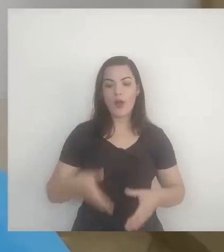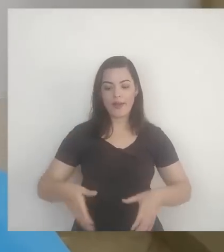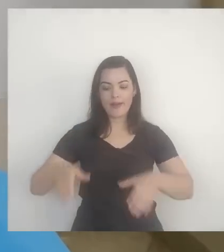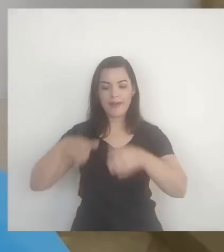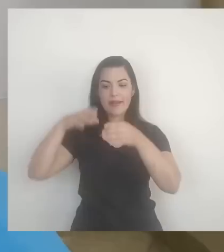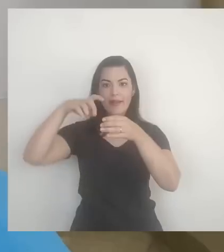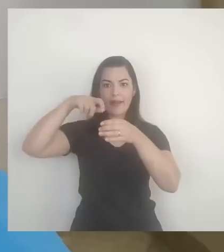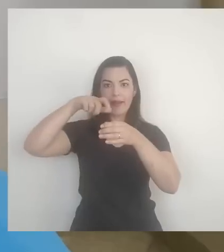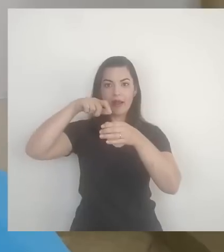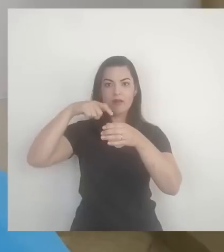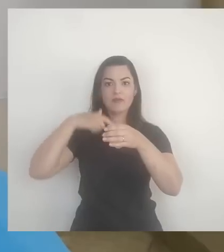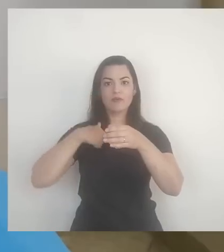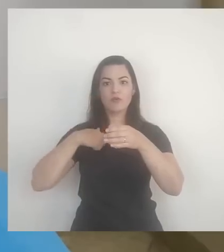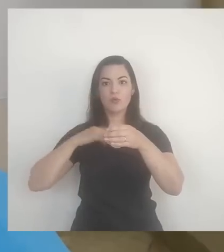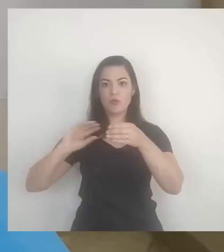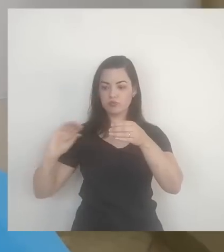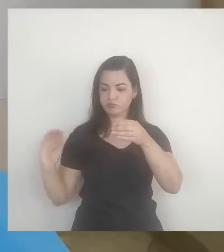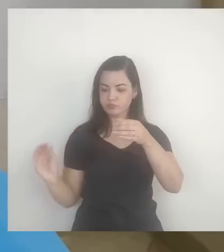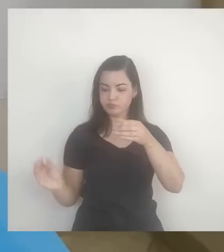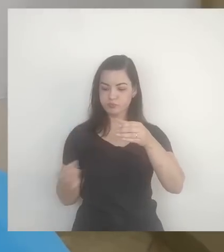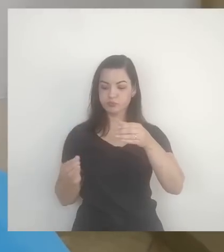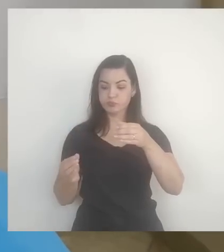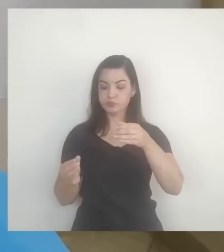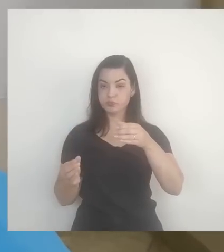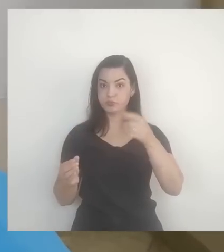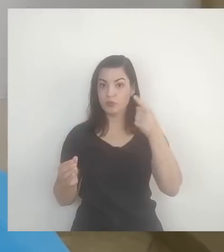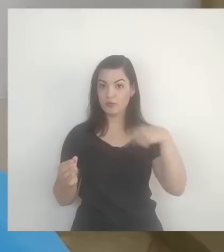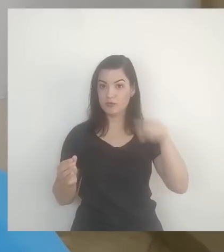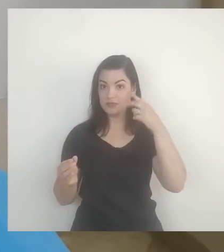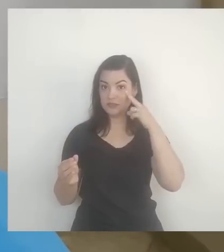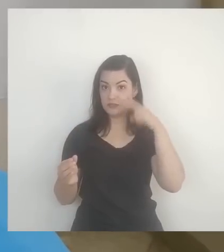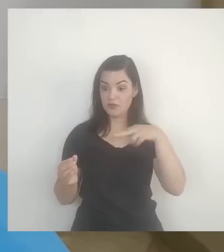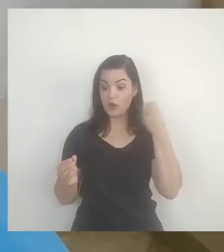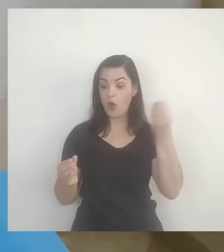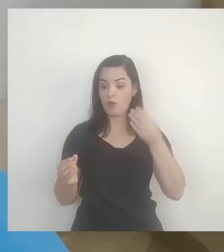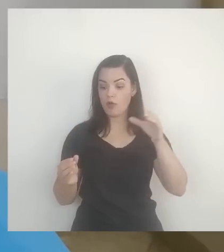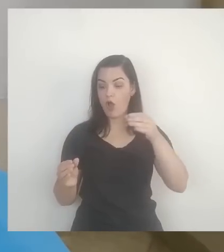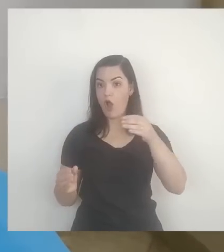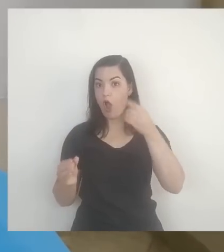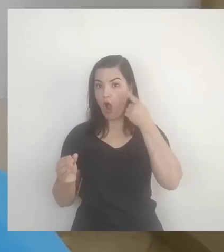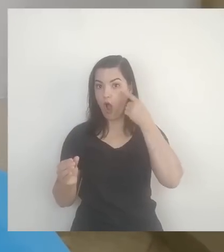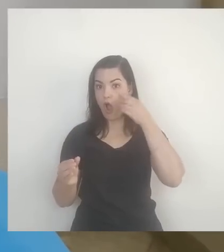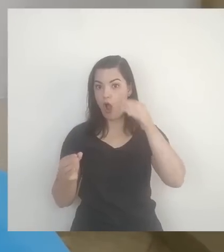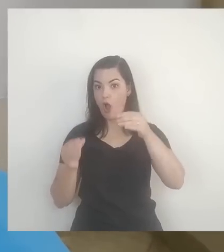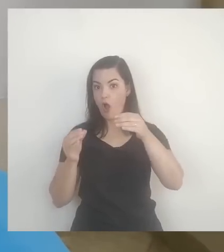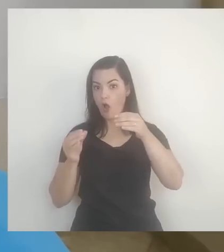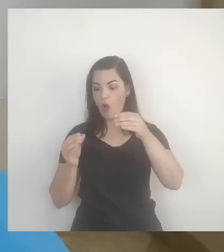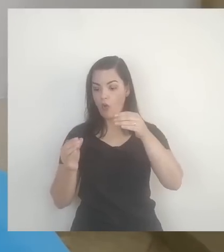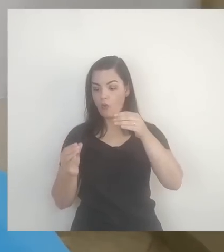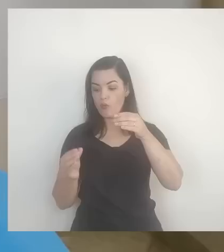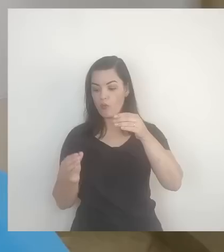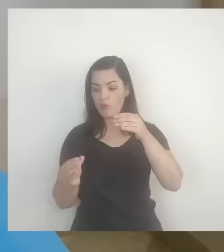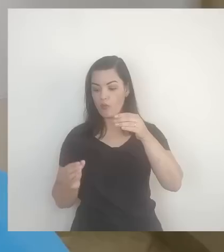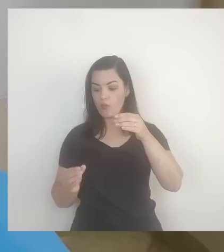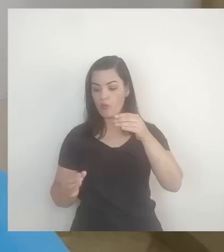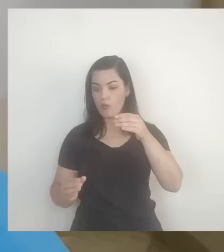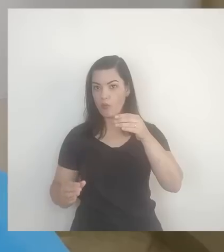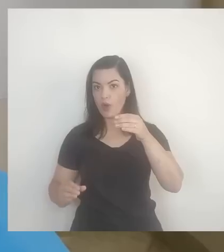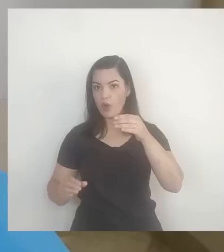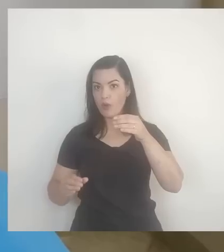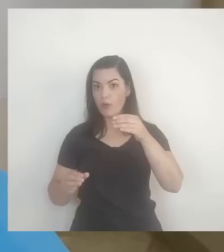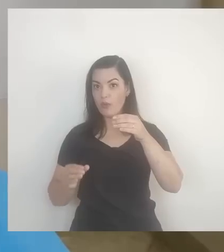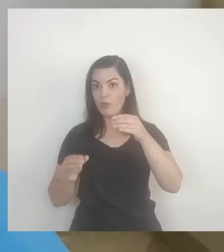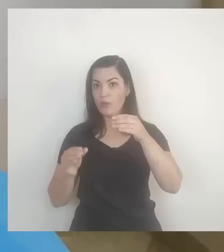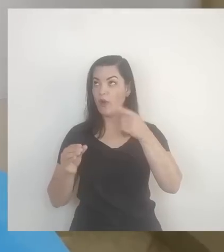lado da garrafa, vou segurar bem aqui para vocês verem o que vai acontecer, tá bom? Olha lá, eu vou mexer o meu